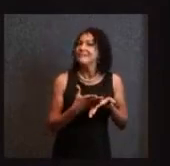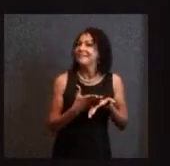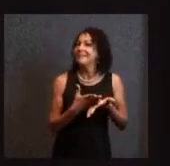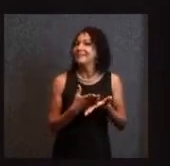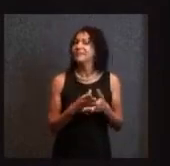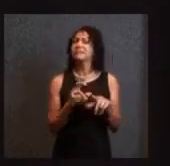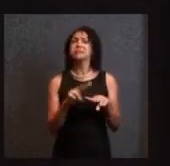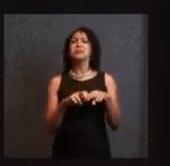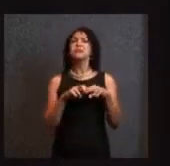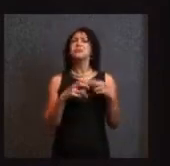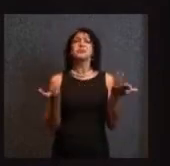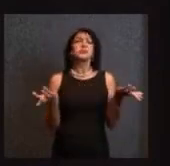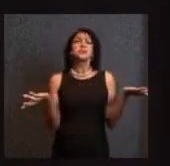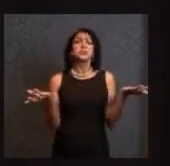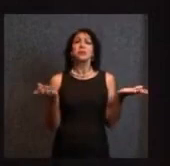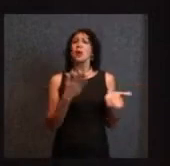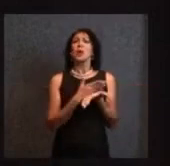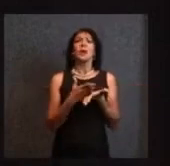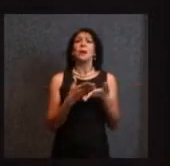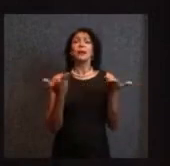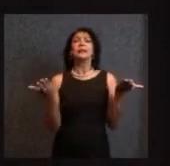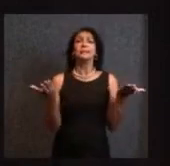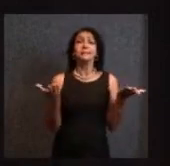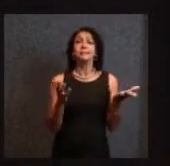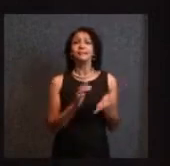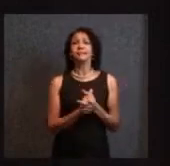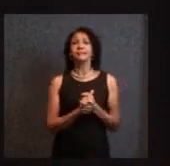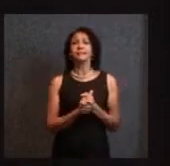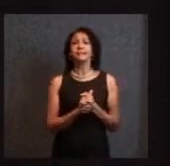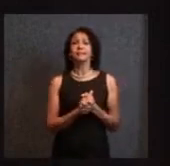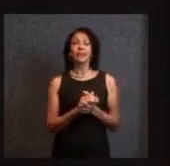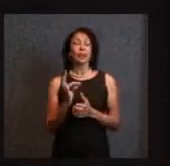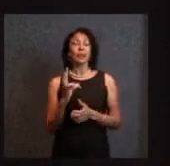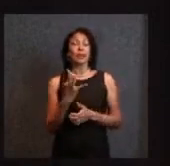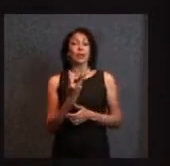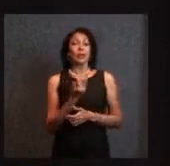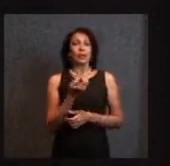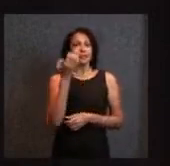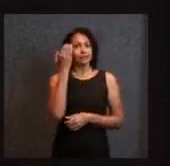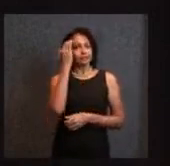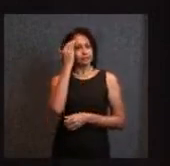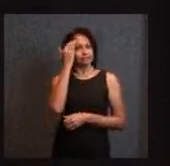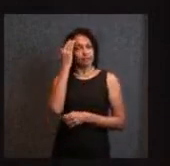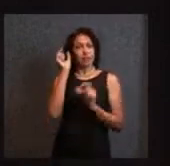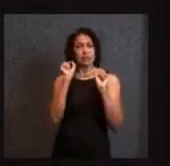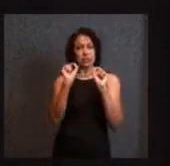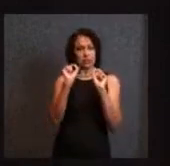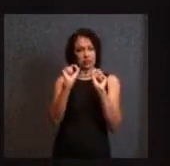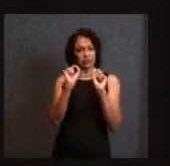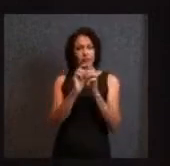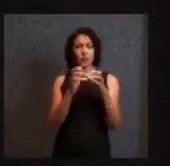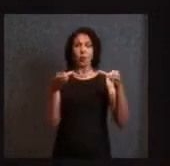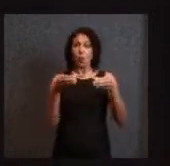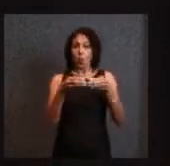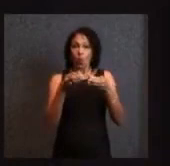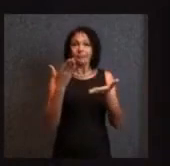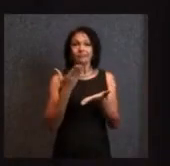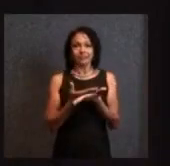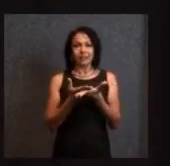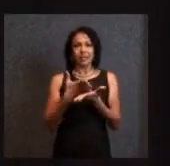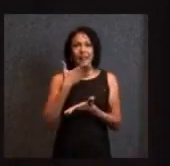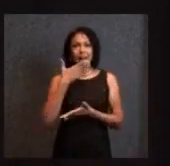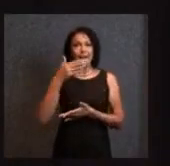Por onde começar? Nós entendemos que as redes educacionais que têm